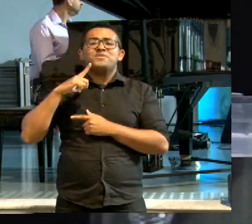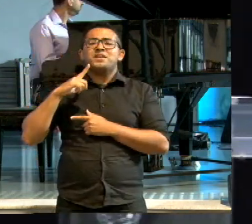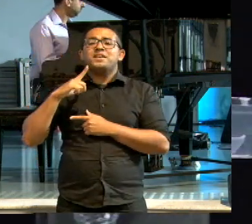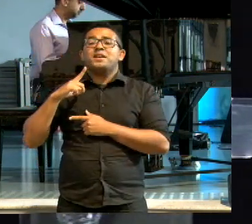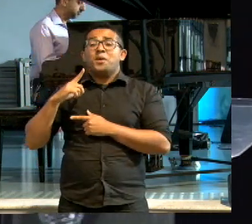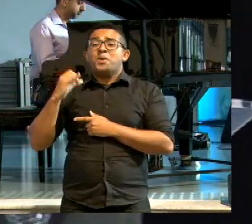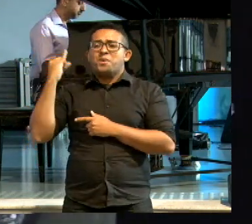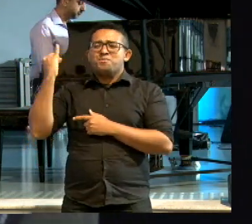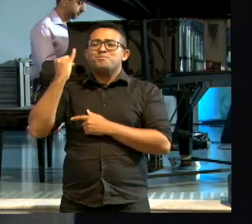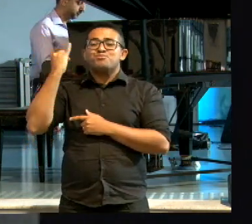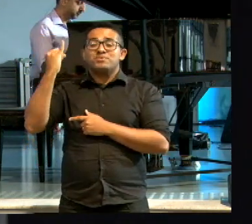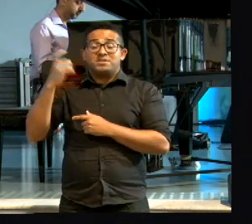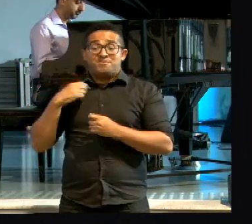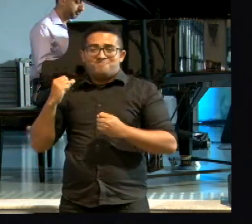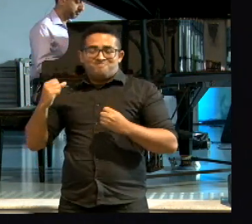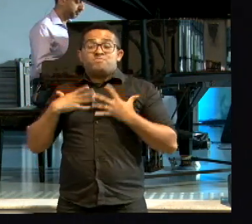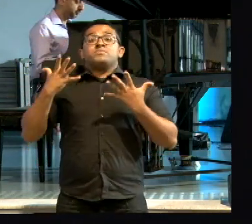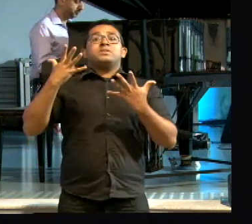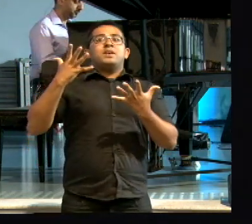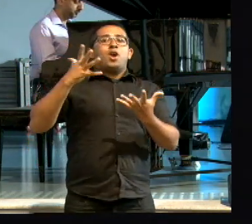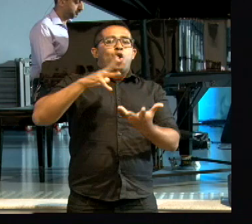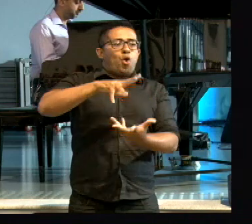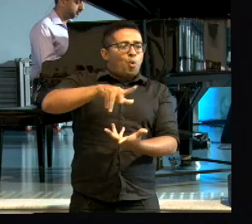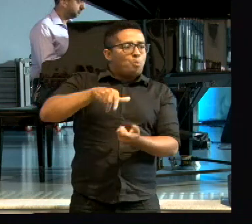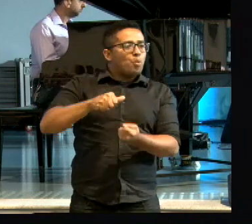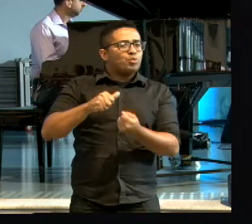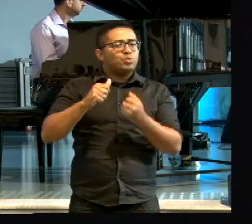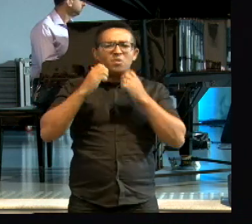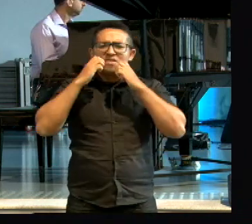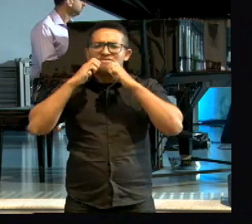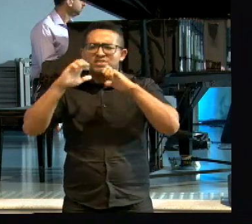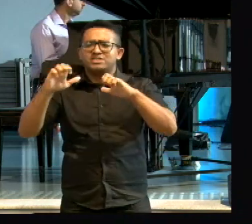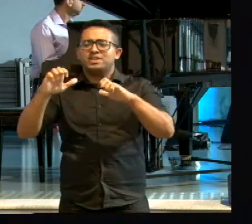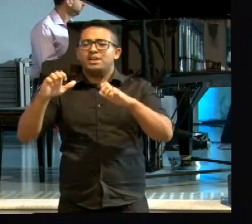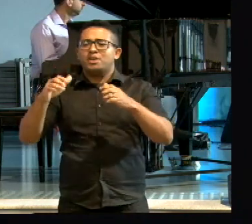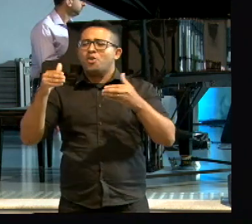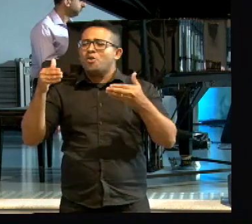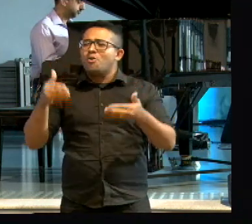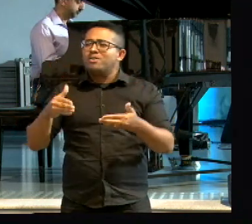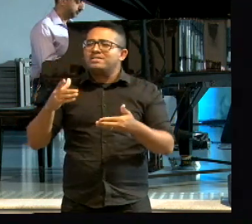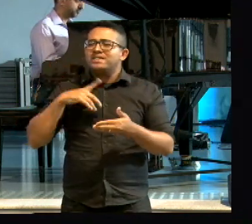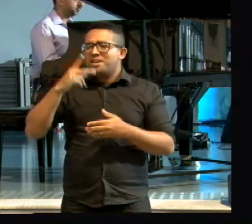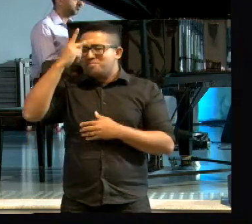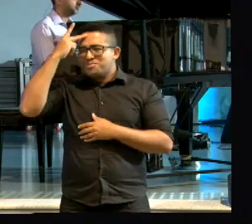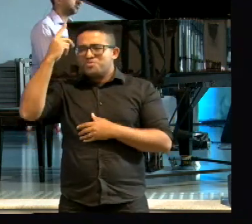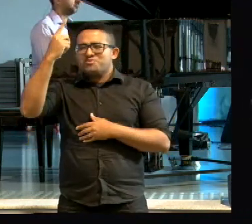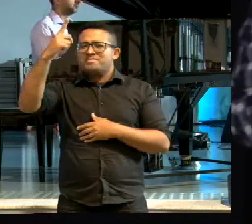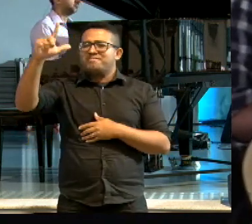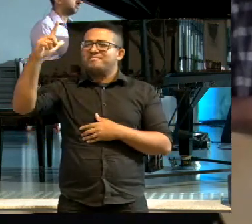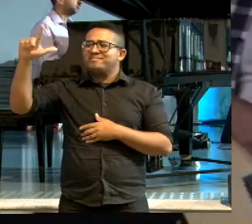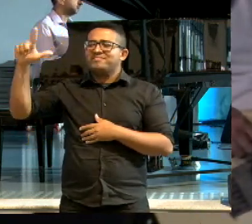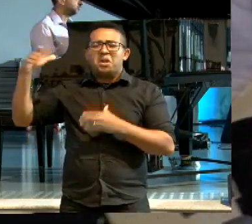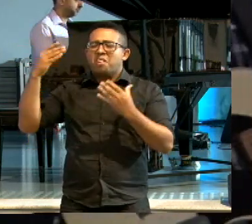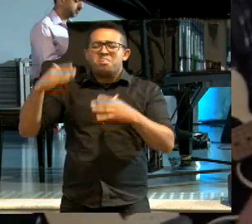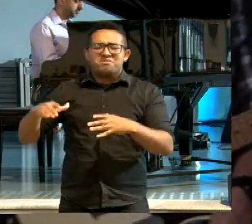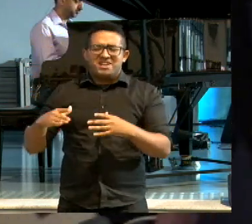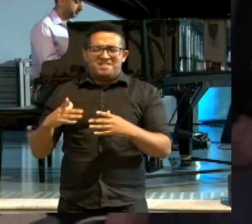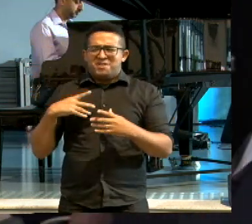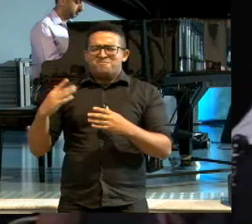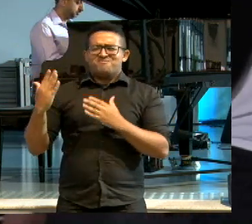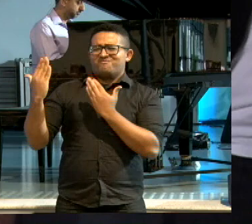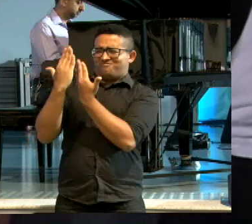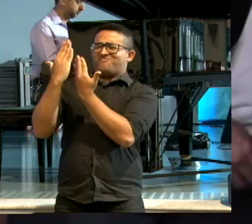papel de impactar o mundo com o evangelho. E hoje há focos de resistência e avivamento, graças a Deus, mas em linhas